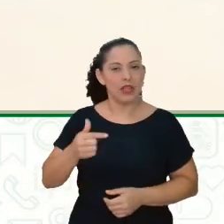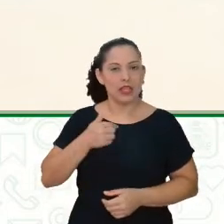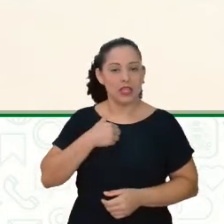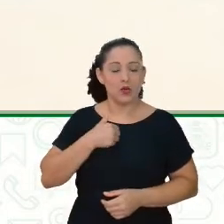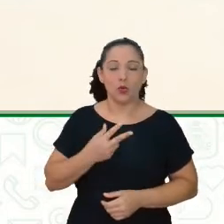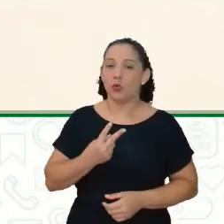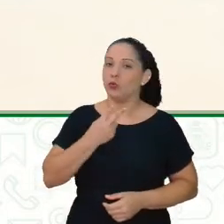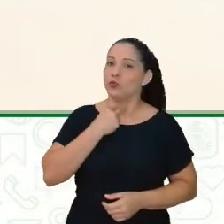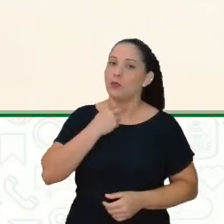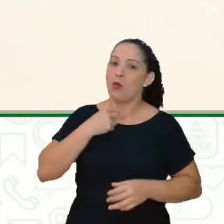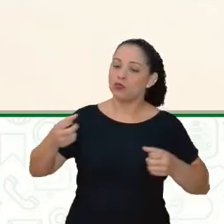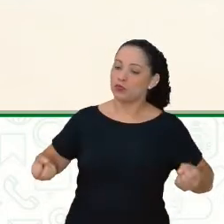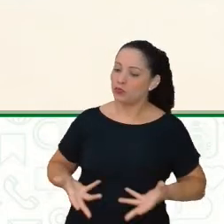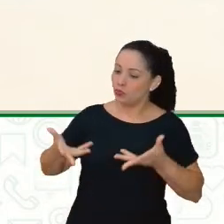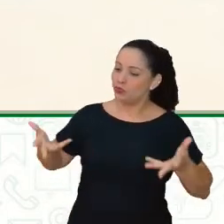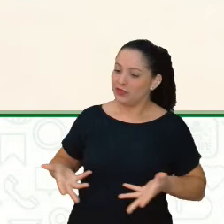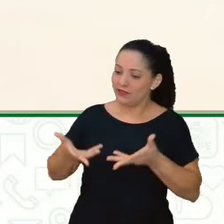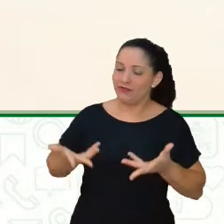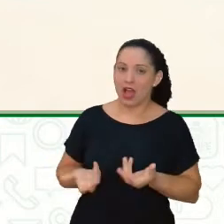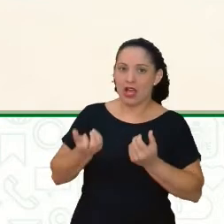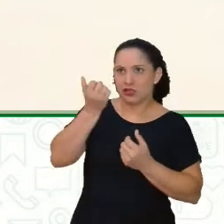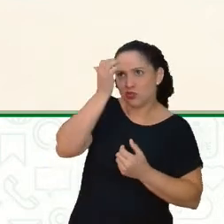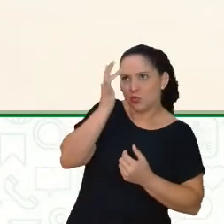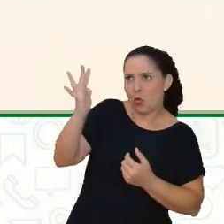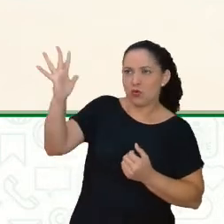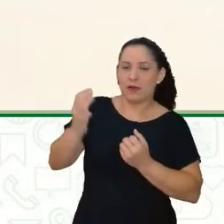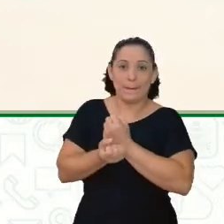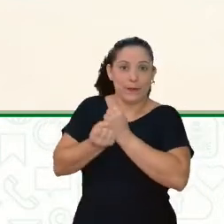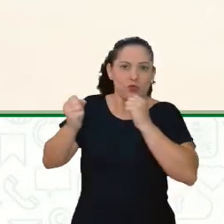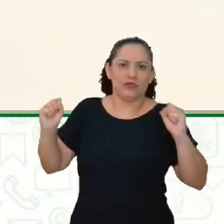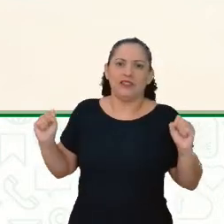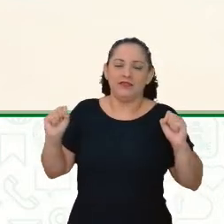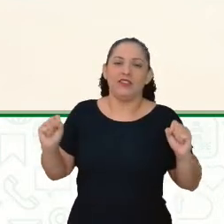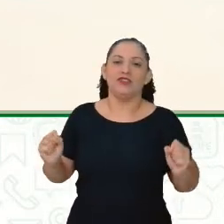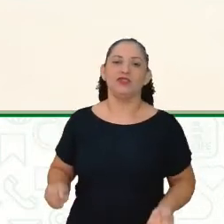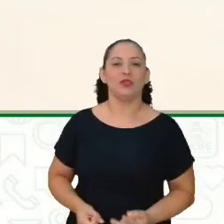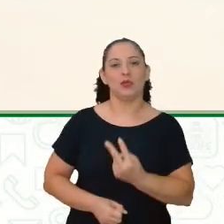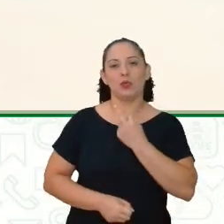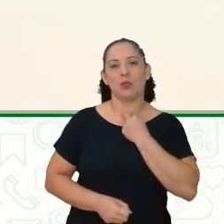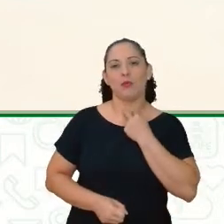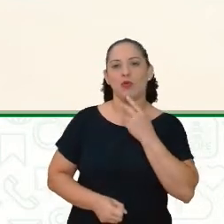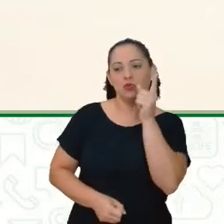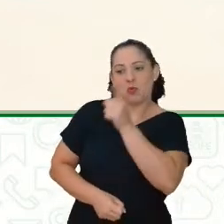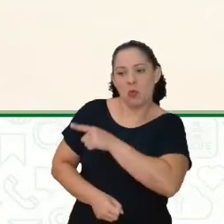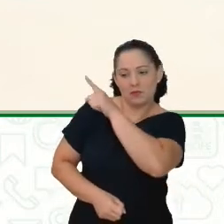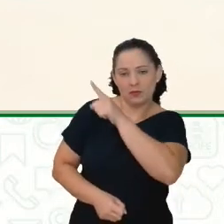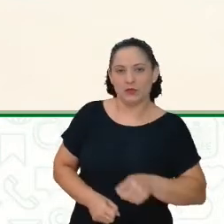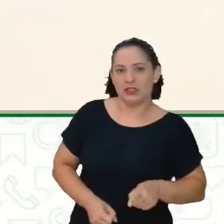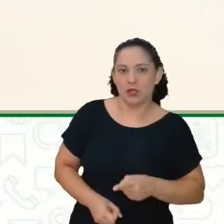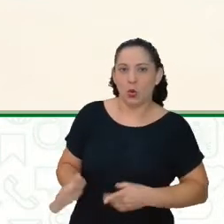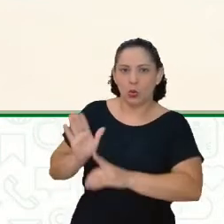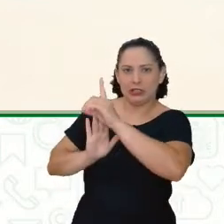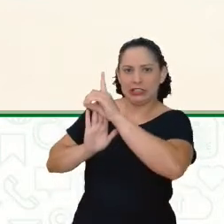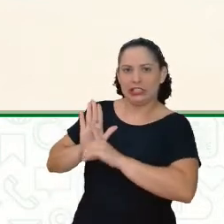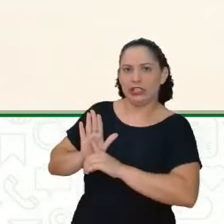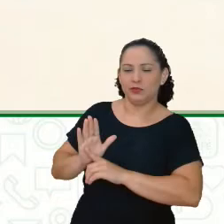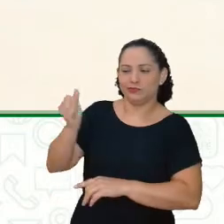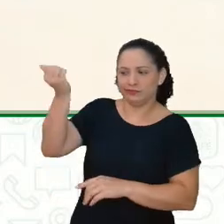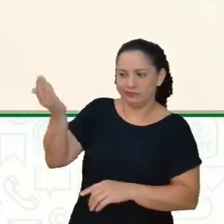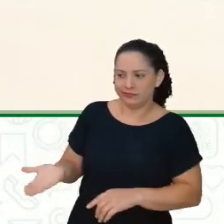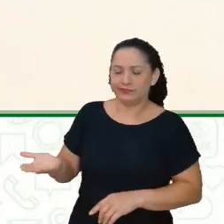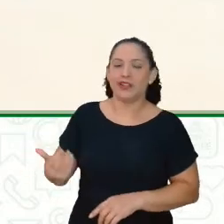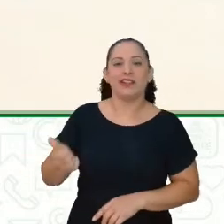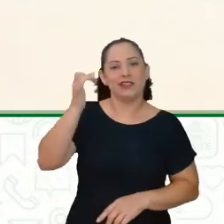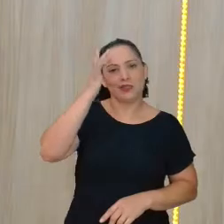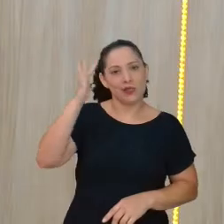posso estimular sonhos impossíveis, não devo negar o direito de sonhar com quem sonha